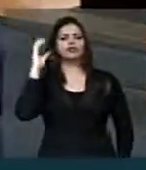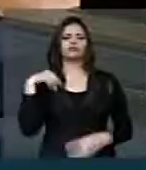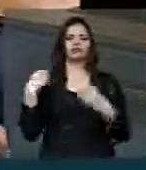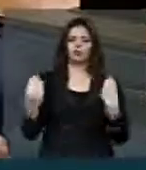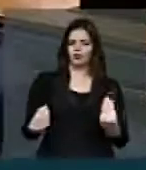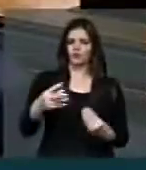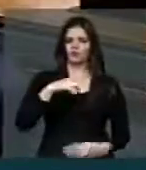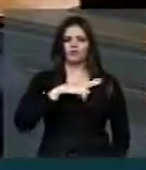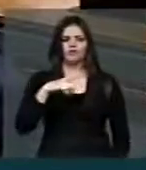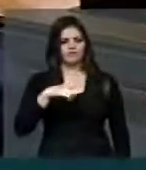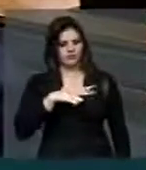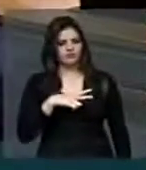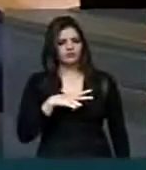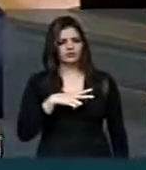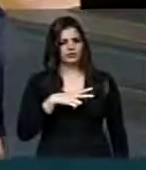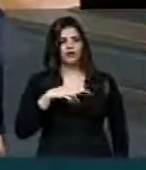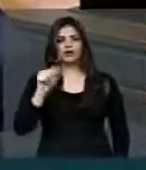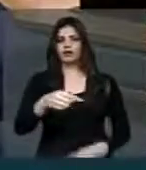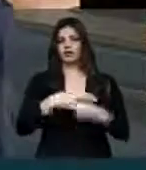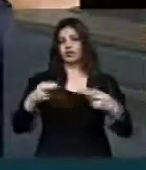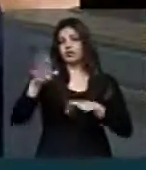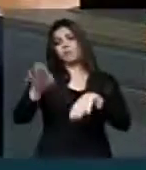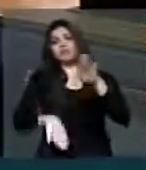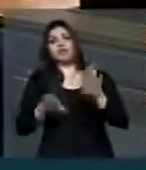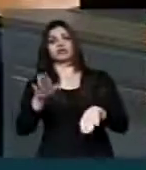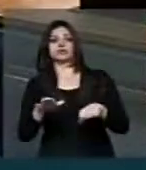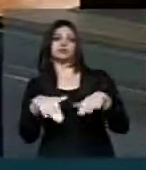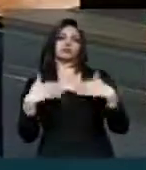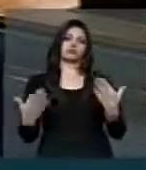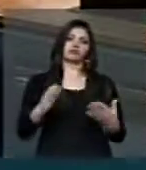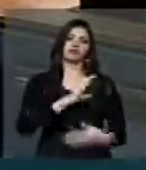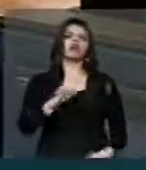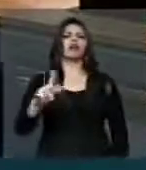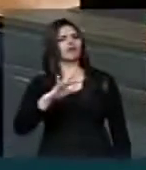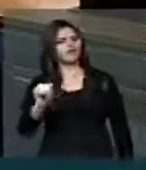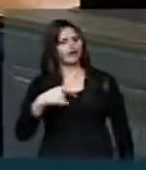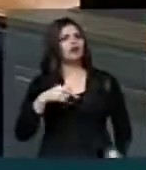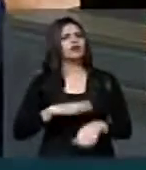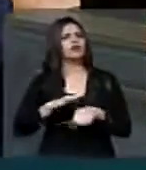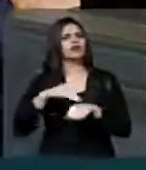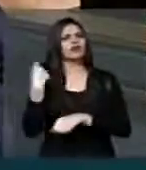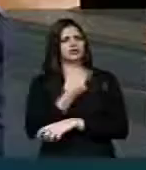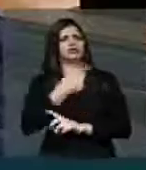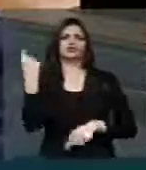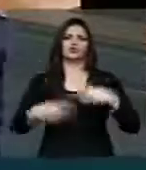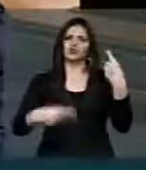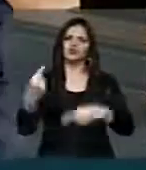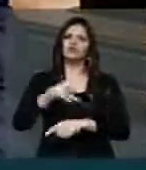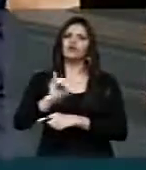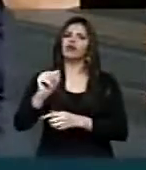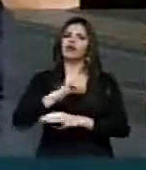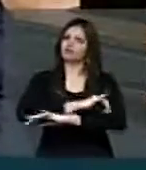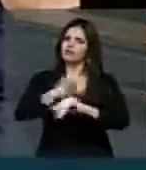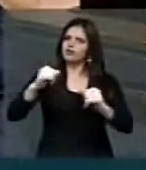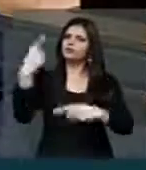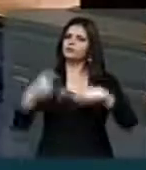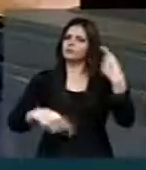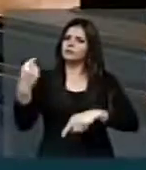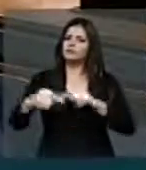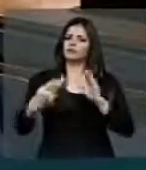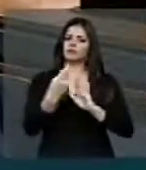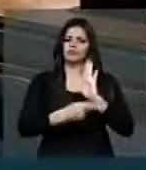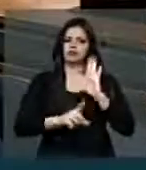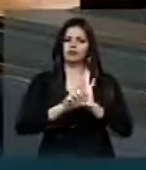de privacidade é uma coisa relativa. É claro que isso vai ter consequência, nós vamos discutir, nós vamos registrar, nós vamos fazer